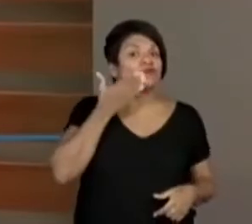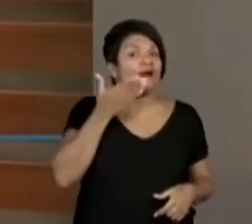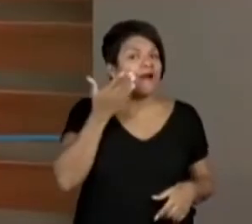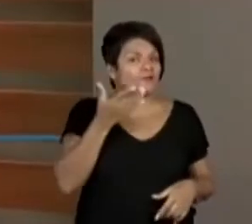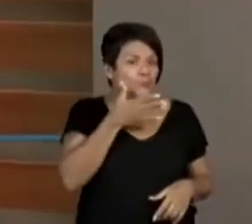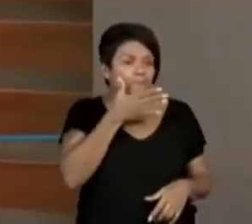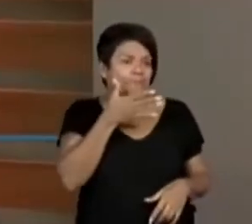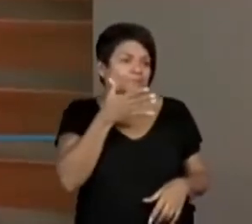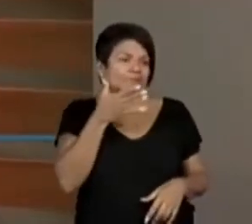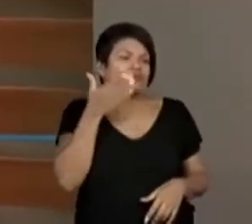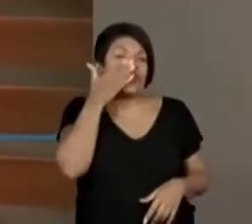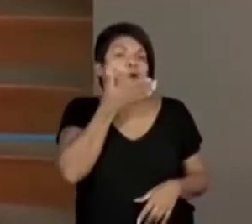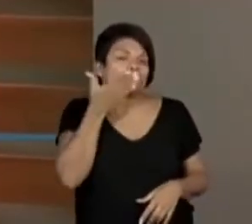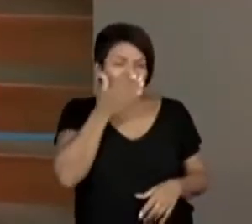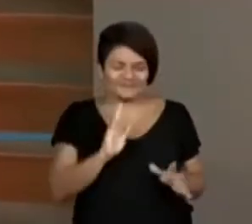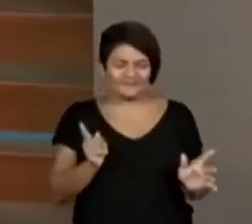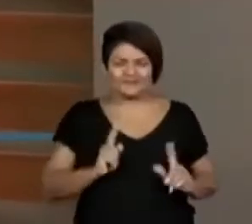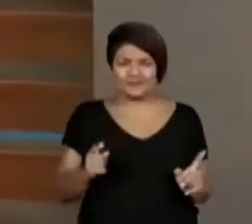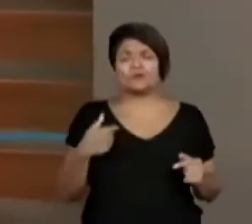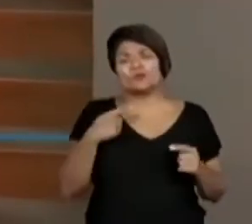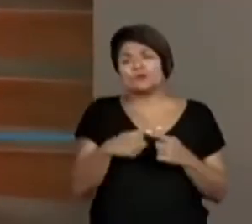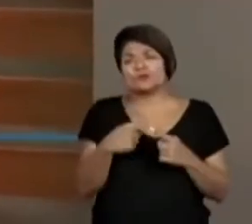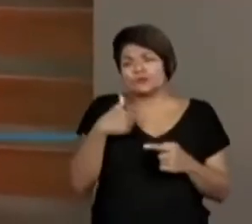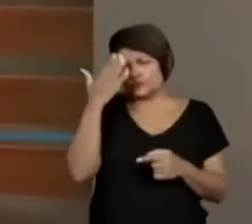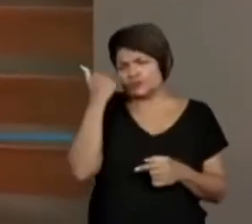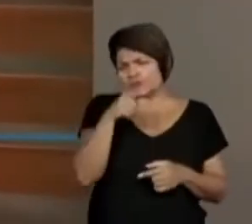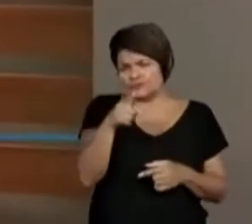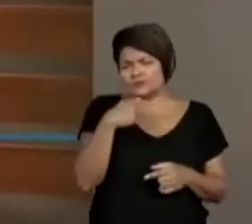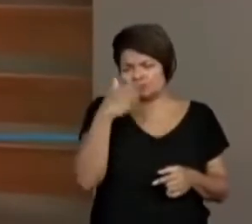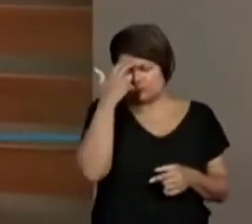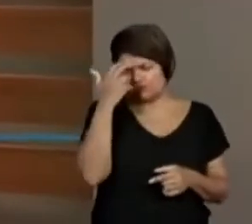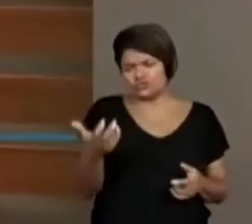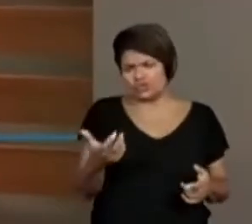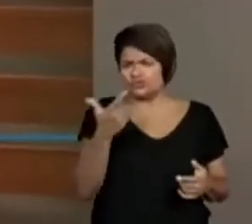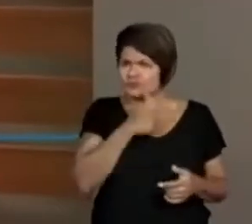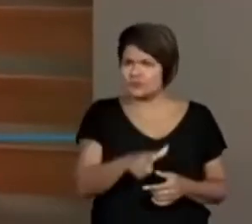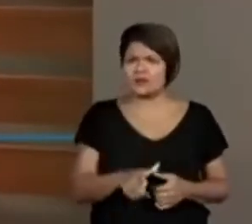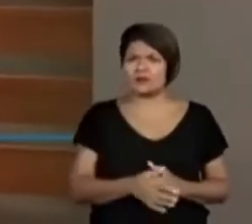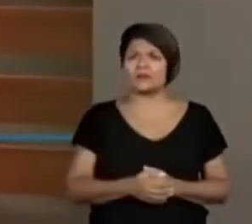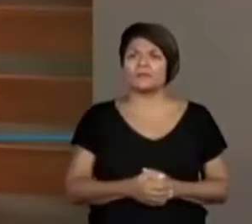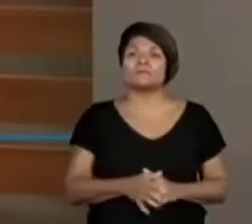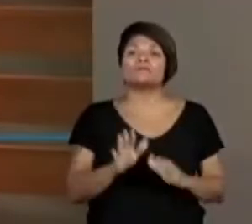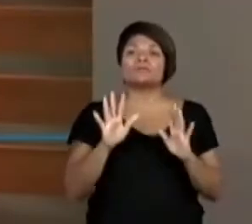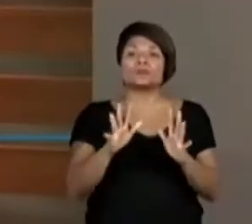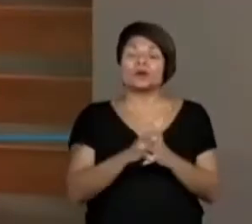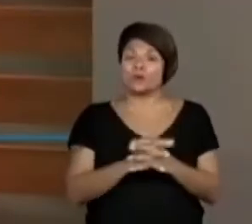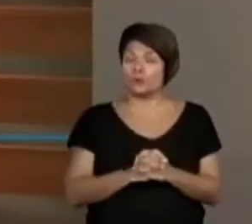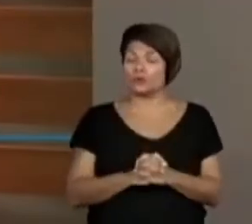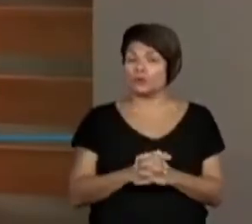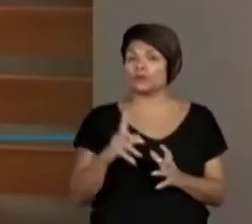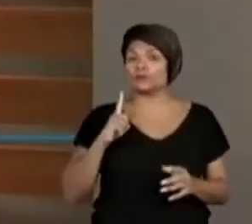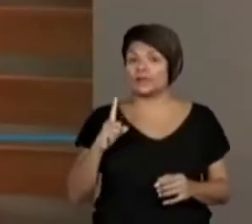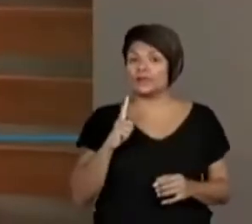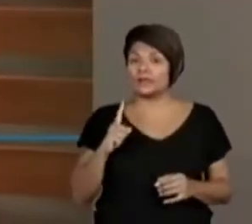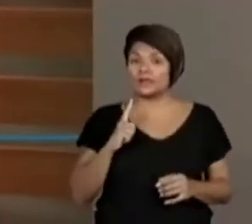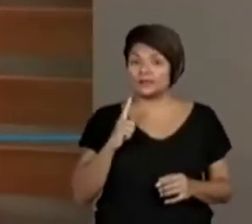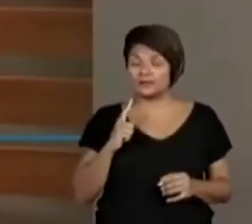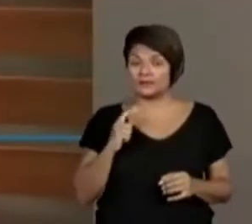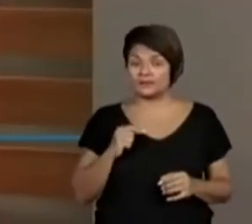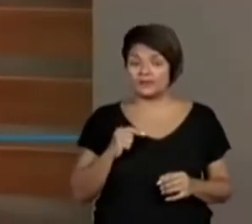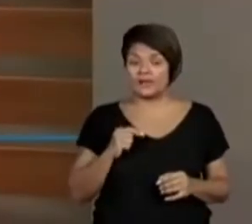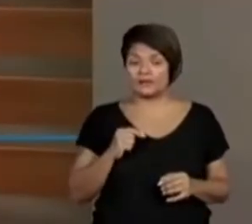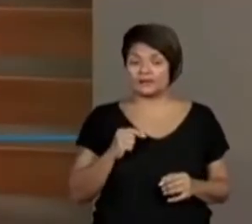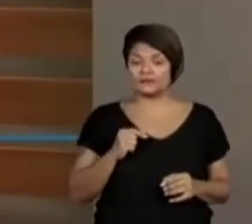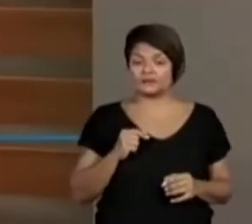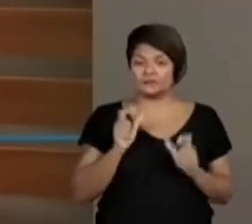desafiar, porque eu sei que vocês podem mais. Achei duas palavras, com a chance daquela parlenda que a gente marcou as duas